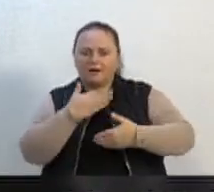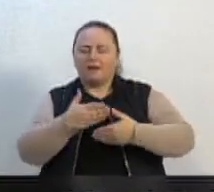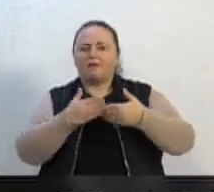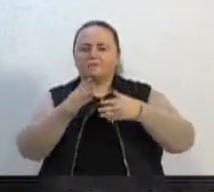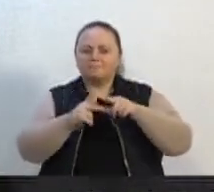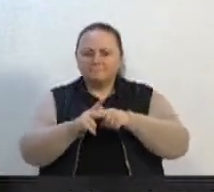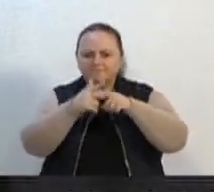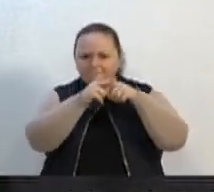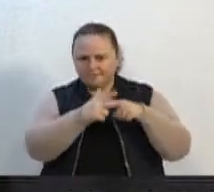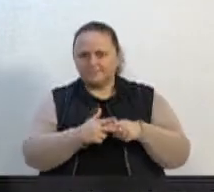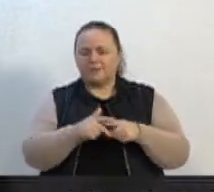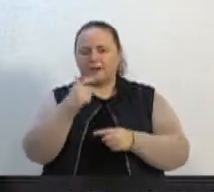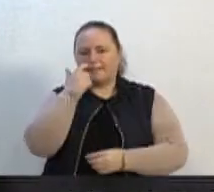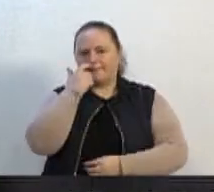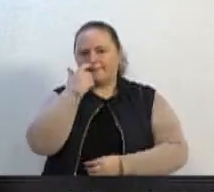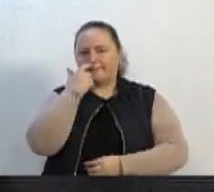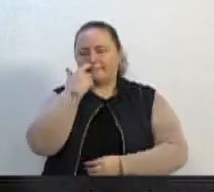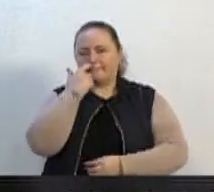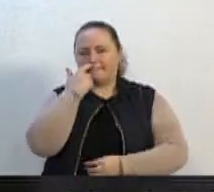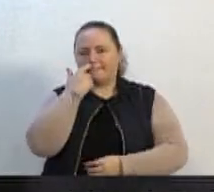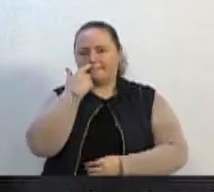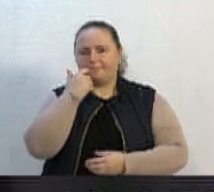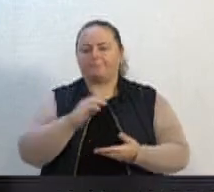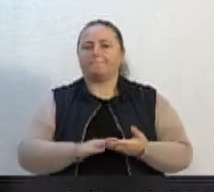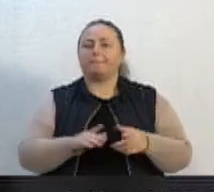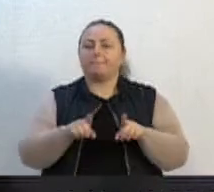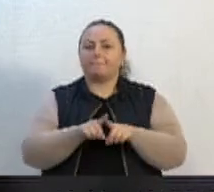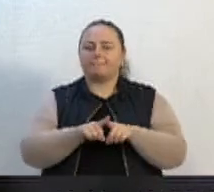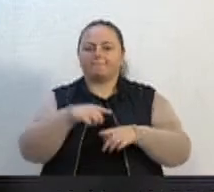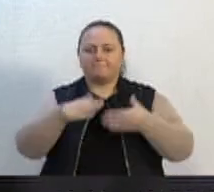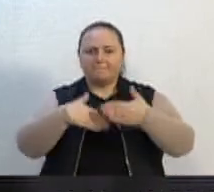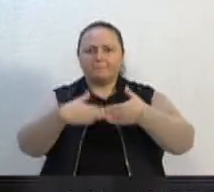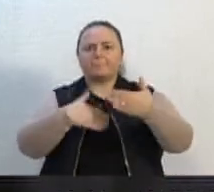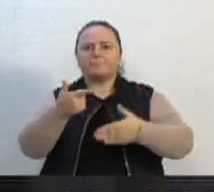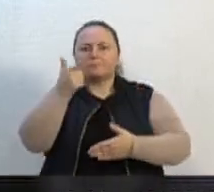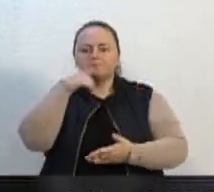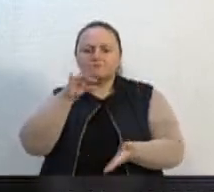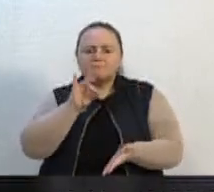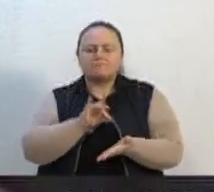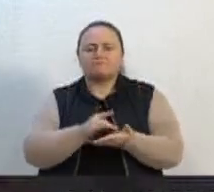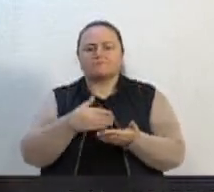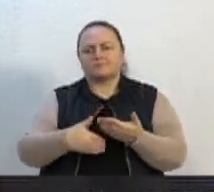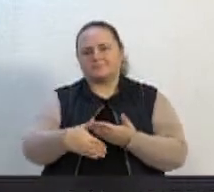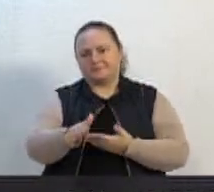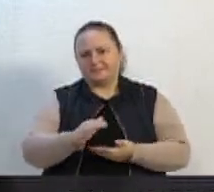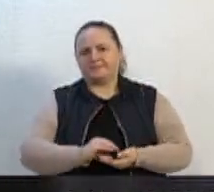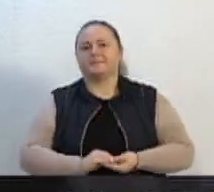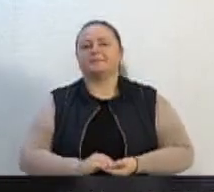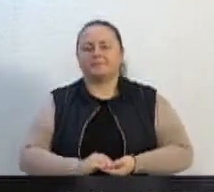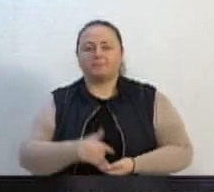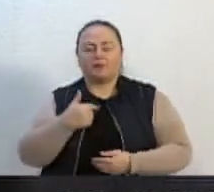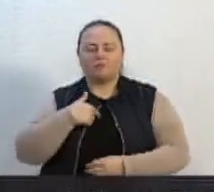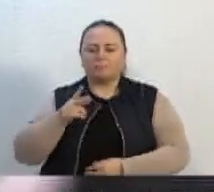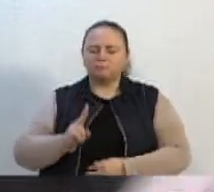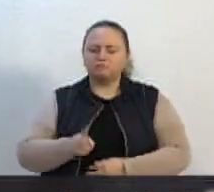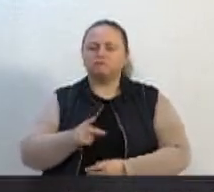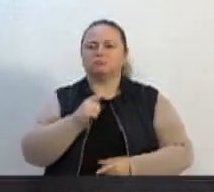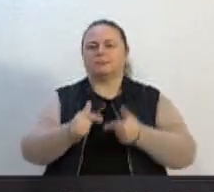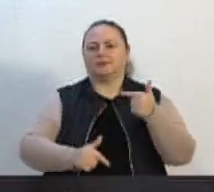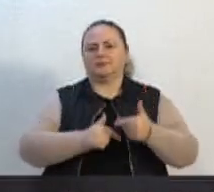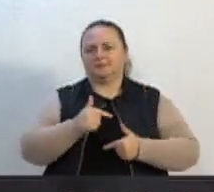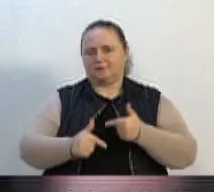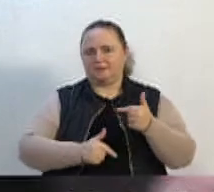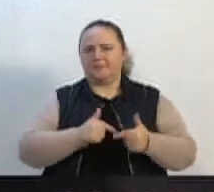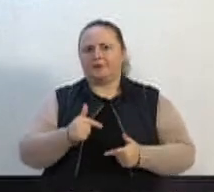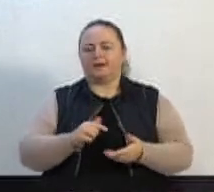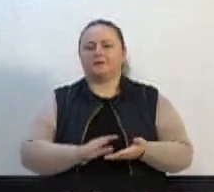nesse sentido, e também aos avanços e às implementações que estão sendo feitas, e eu vou continuar trabalhando por isso, mesmo muitas